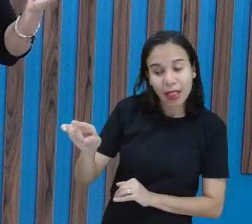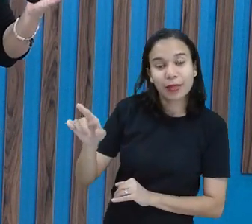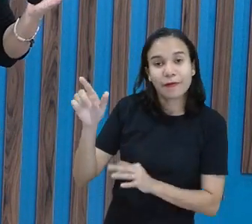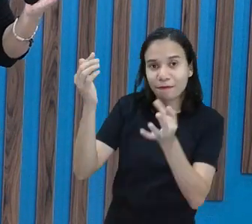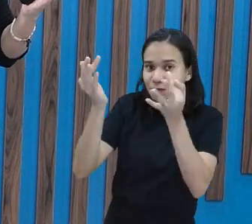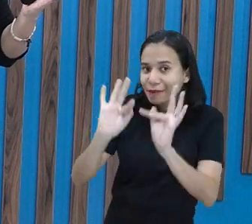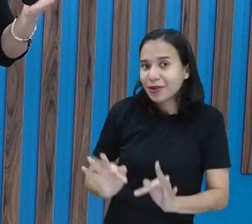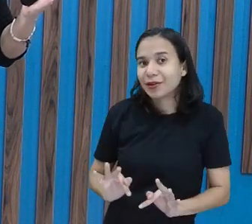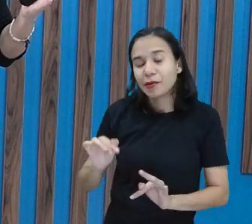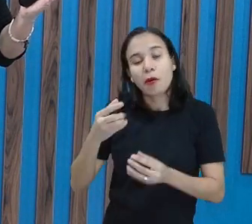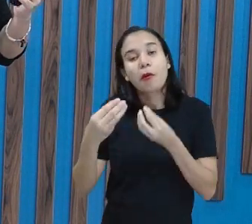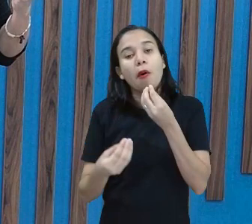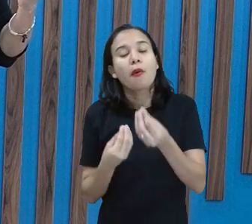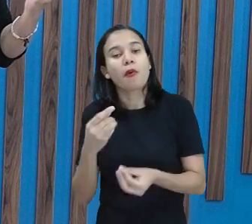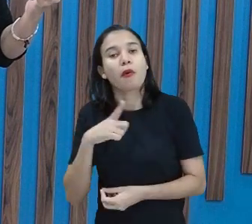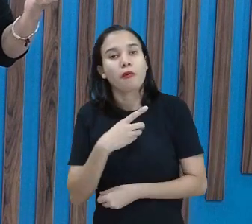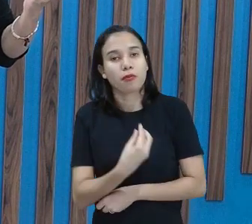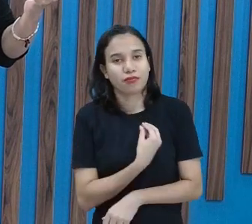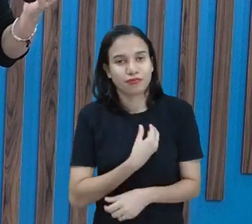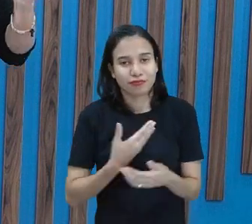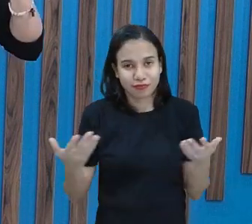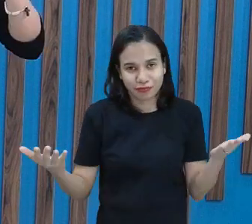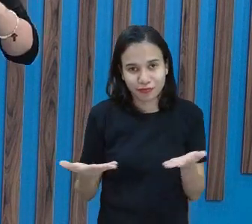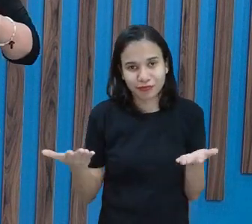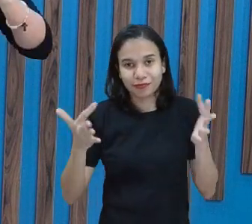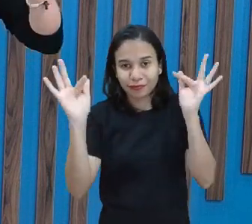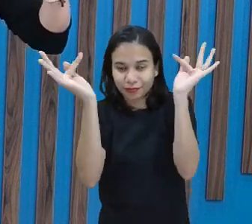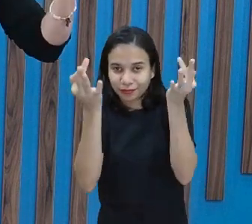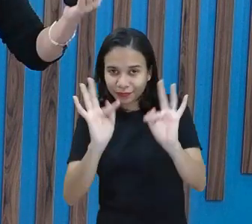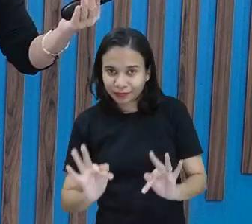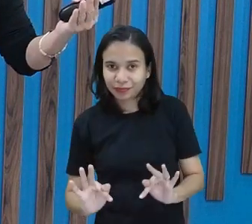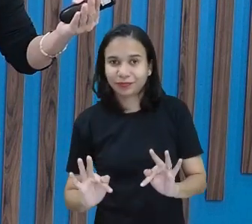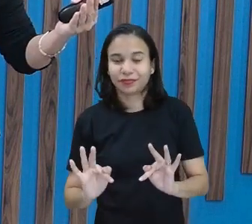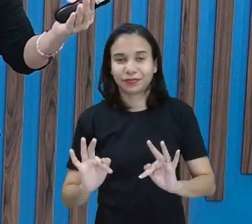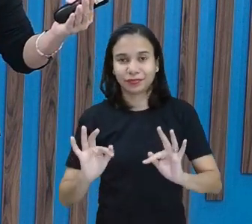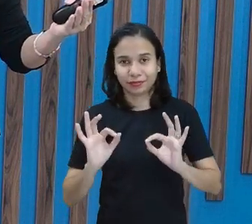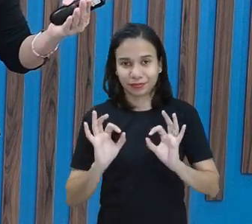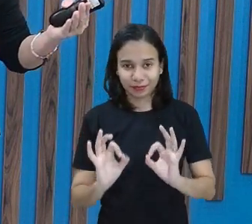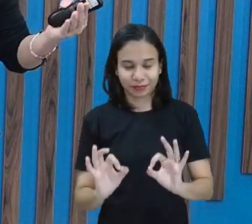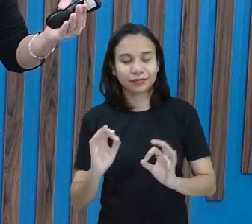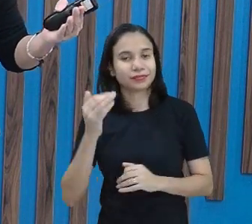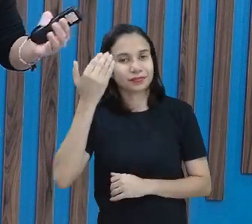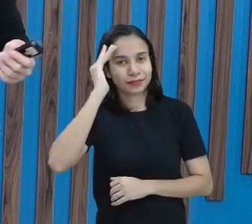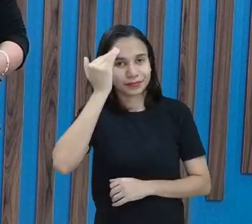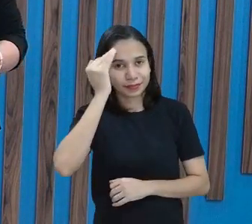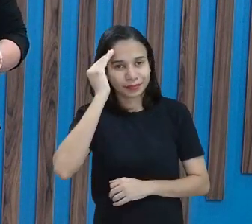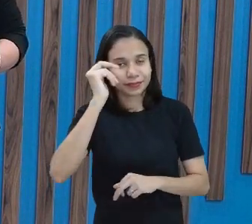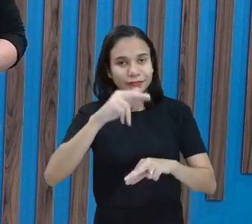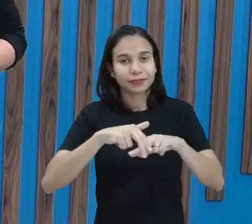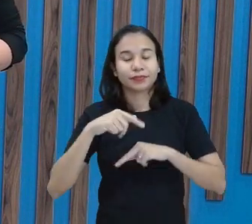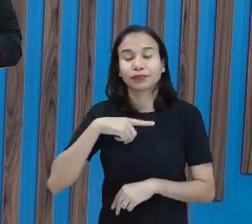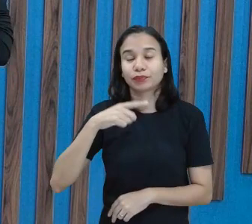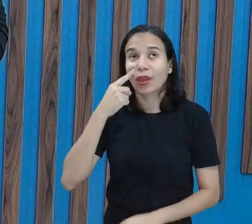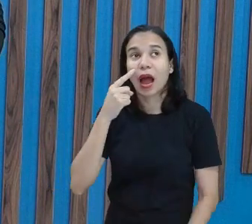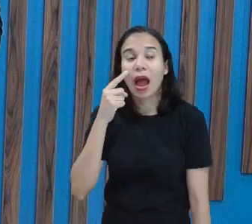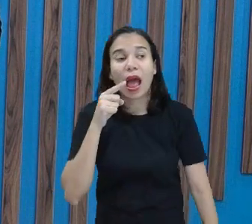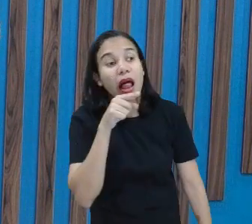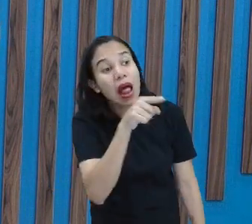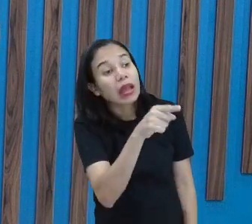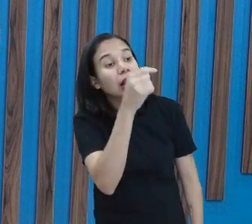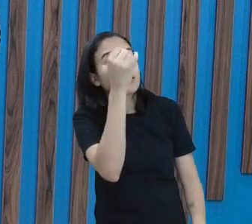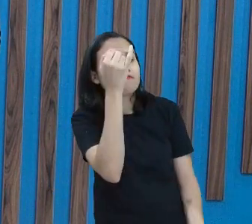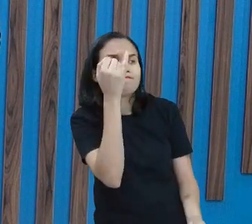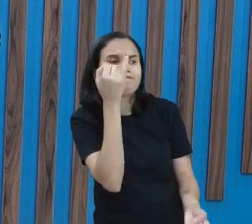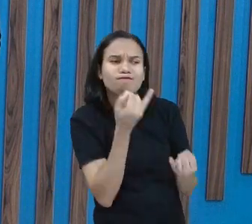que ele se encontra, um estado de felicidade. Ele está feliz, entenderam? Ele